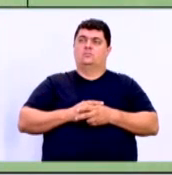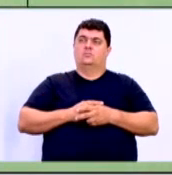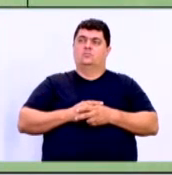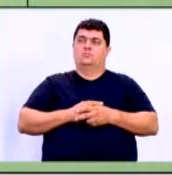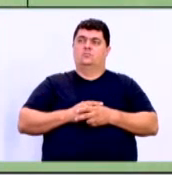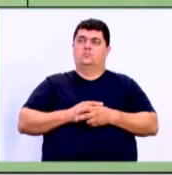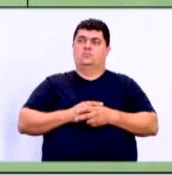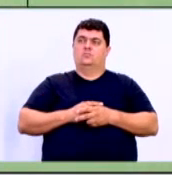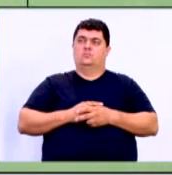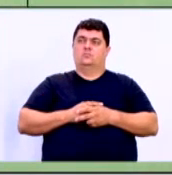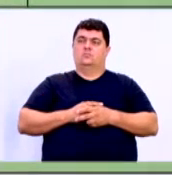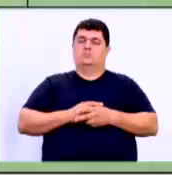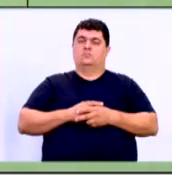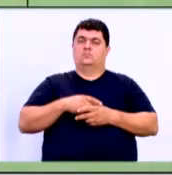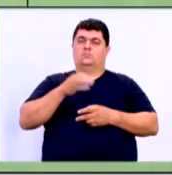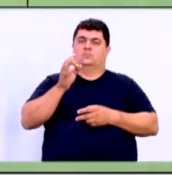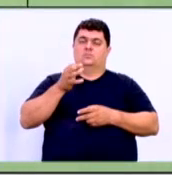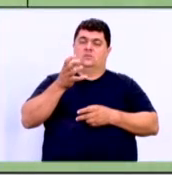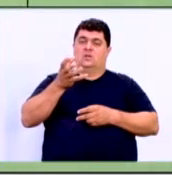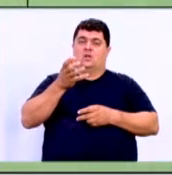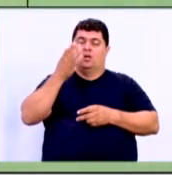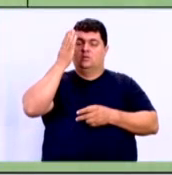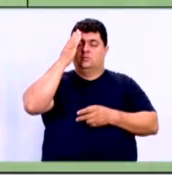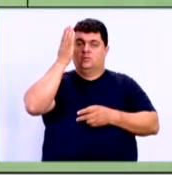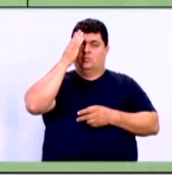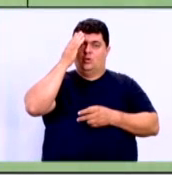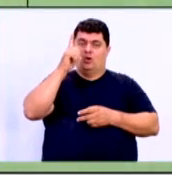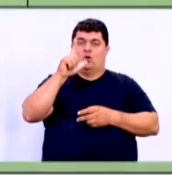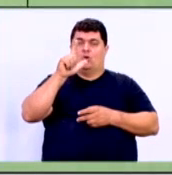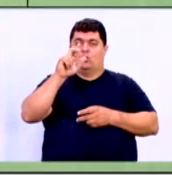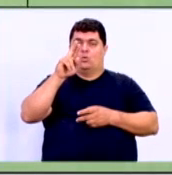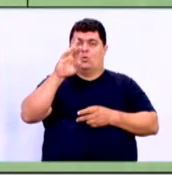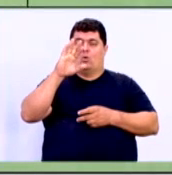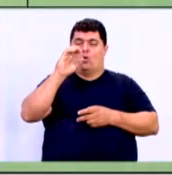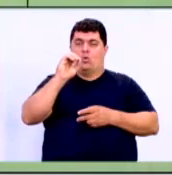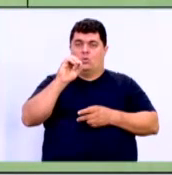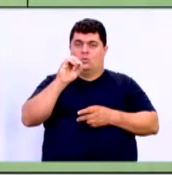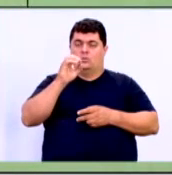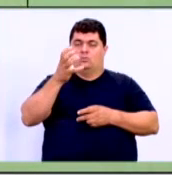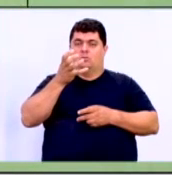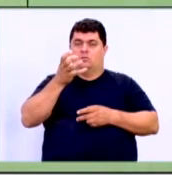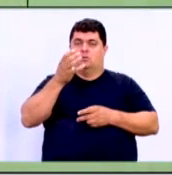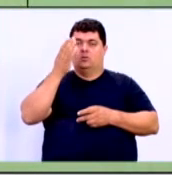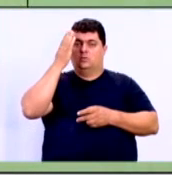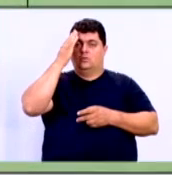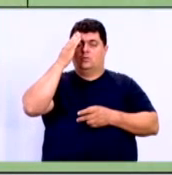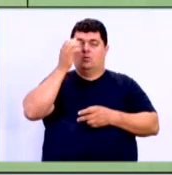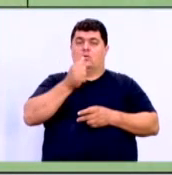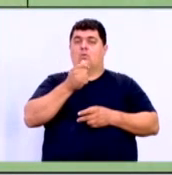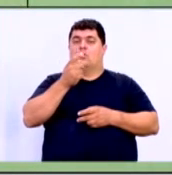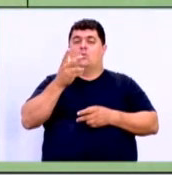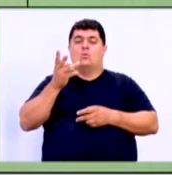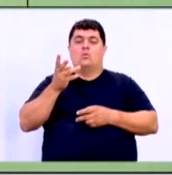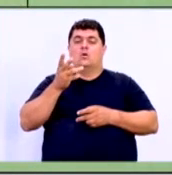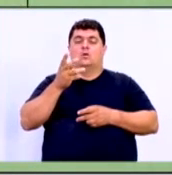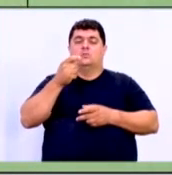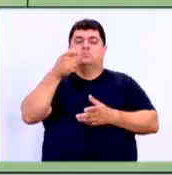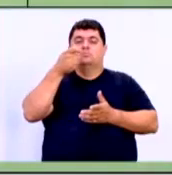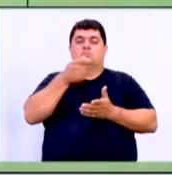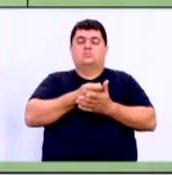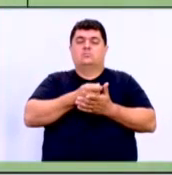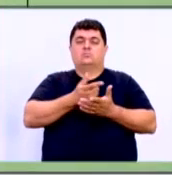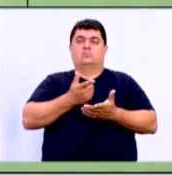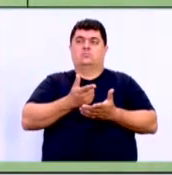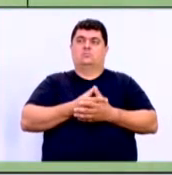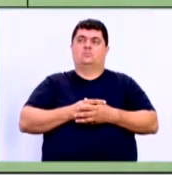É, isso mesmo. Se eu quero saber o lucro, então eu quero saber quanto me custou essa quantidade que eu